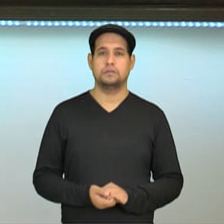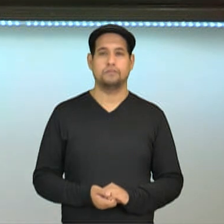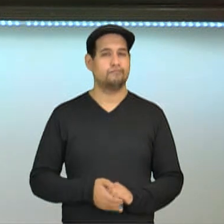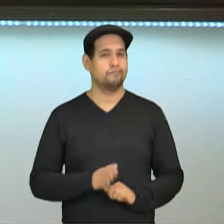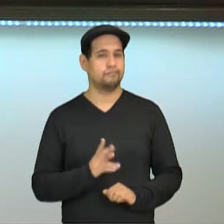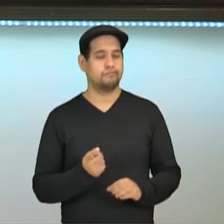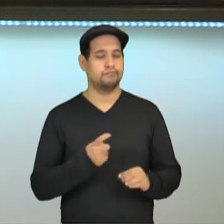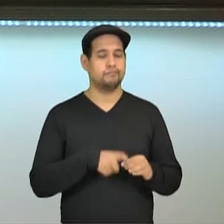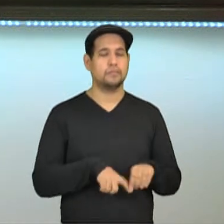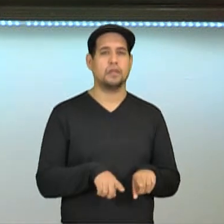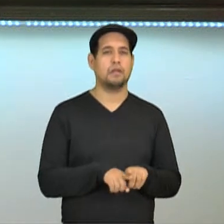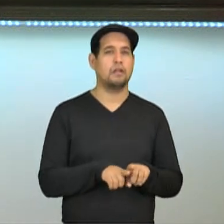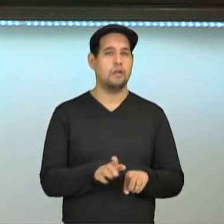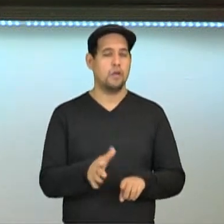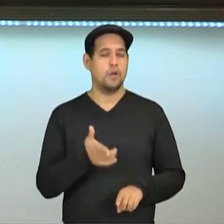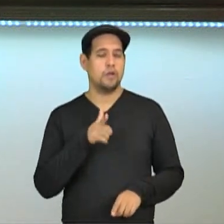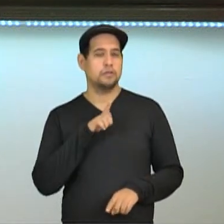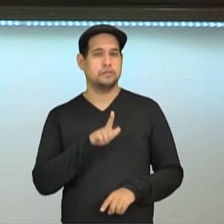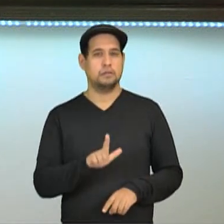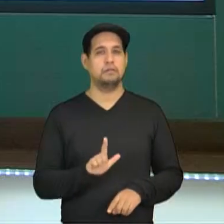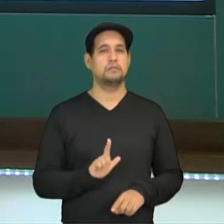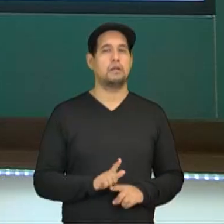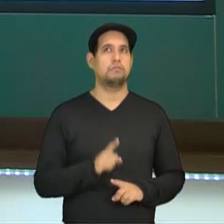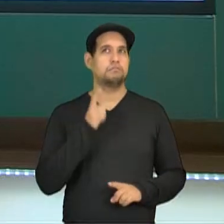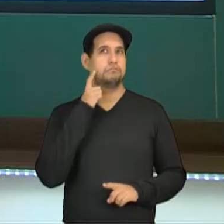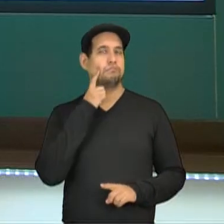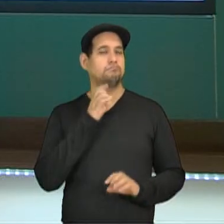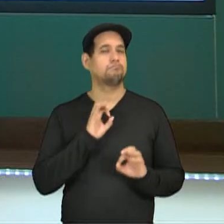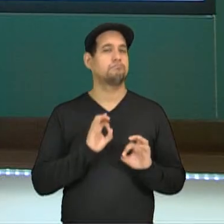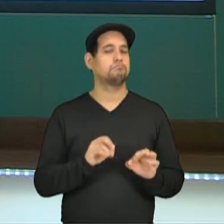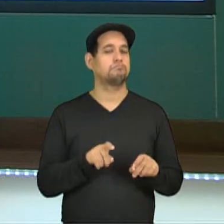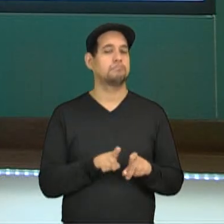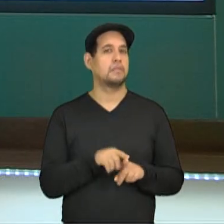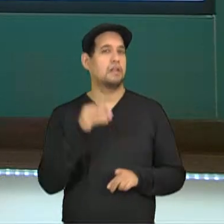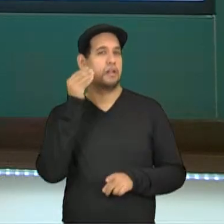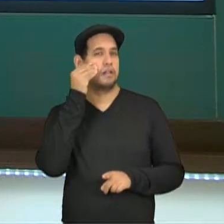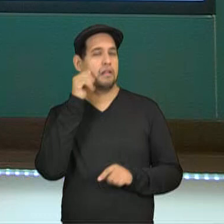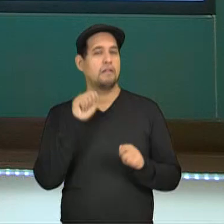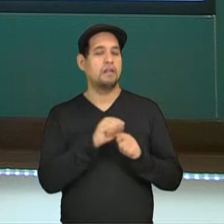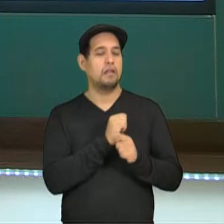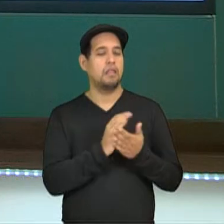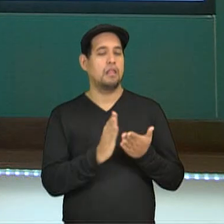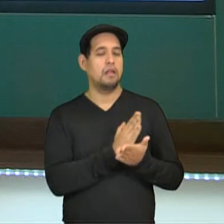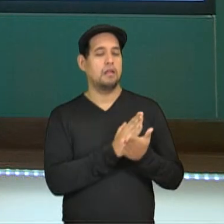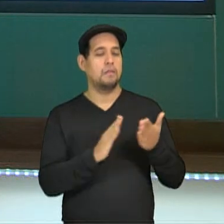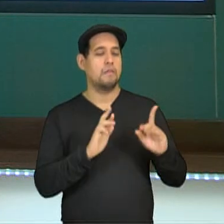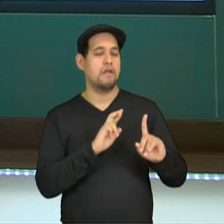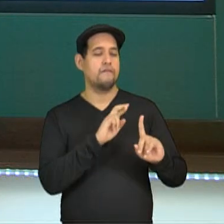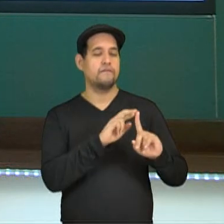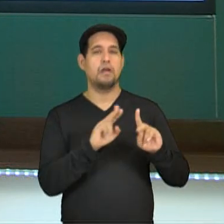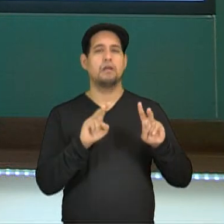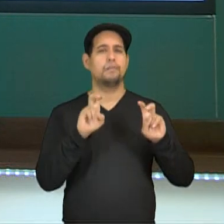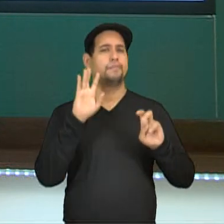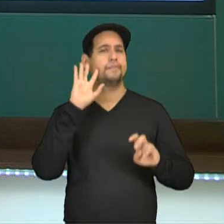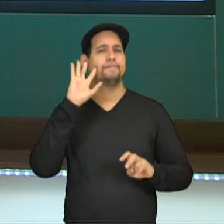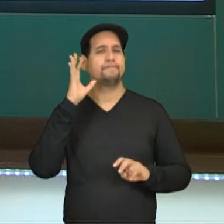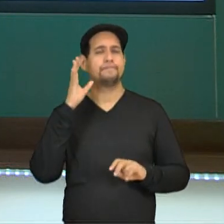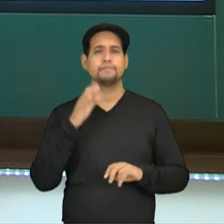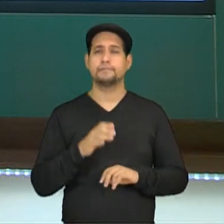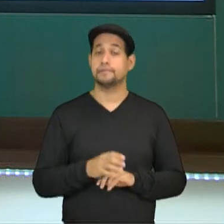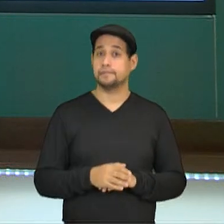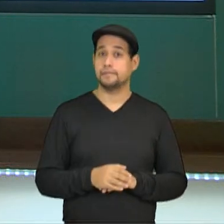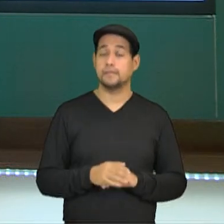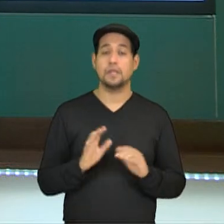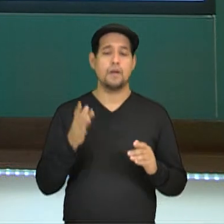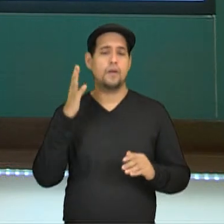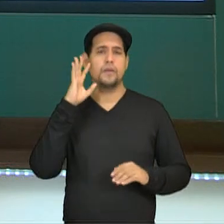Retornando então, pessoal, e aí, conseguiram adivinhar, inferir, tentar fazer uma inferência aí sobre onde acontecem? Então, os